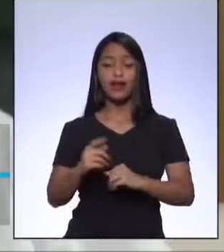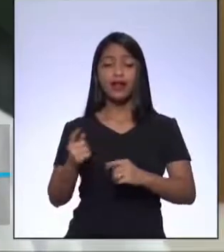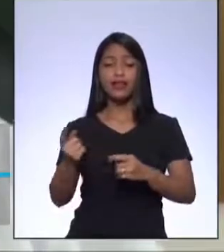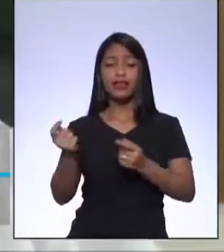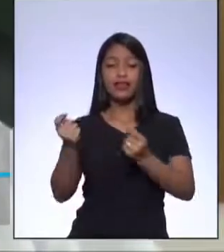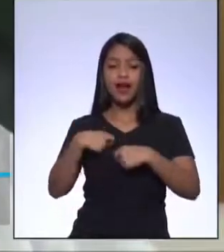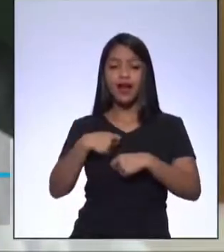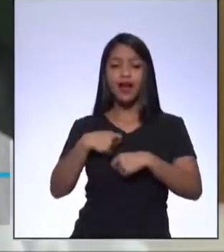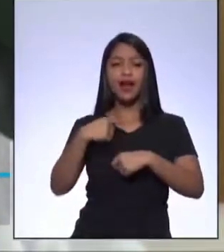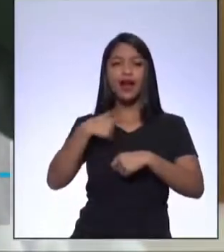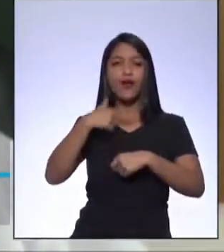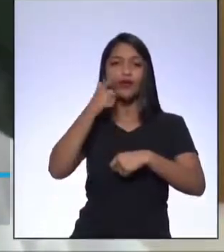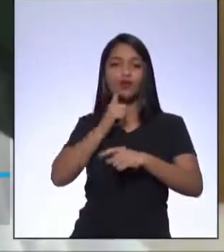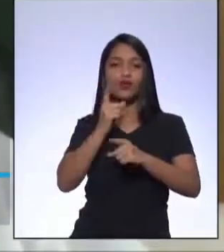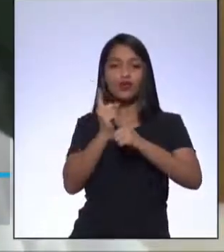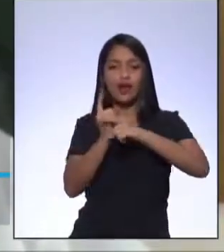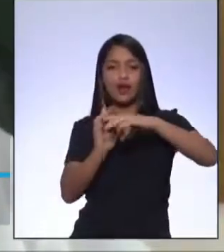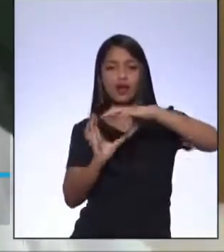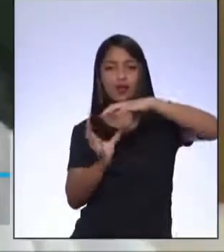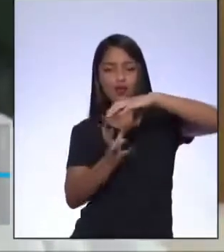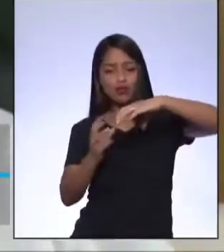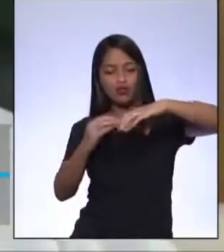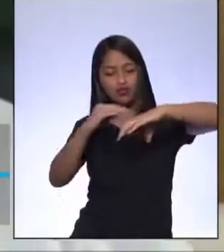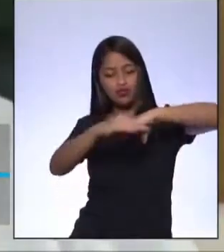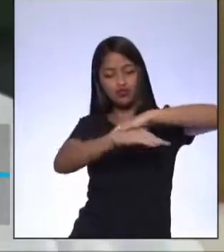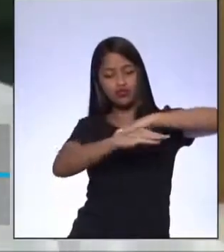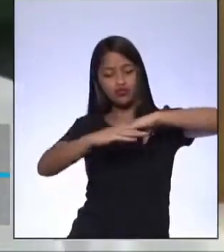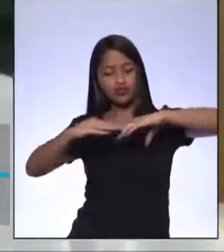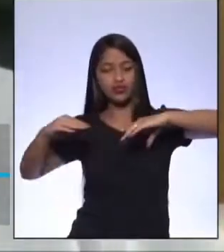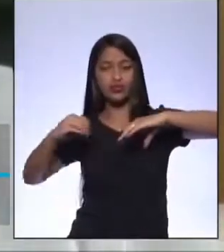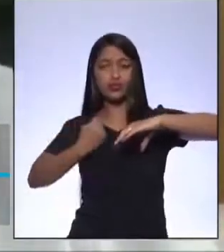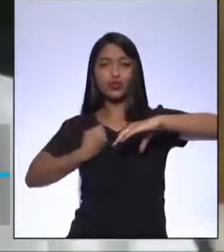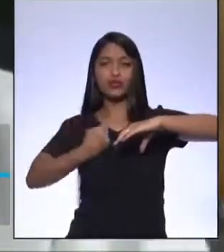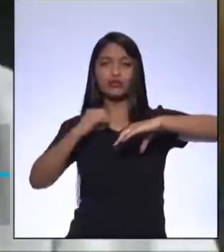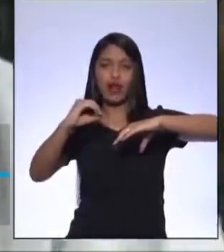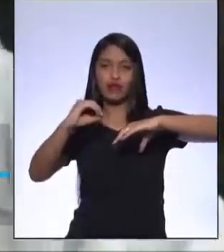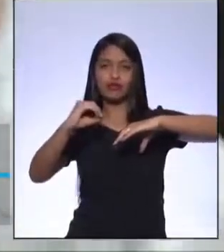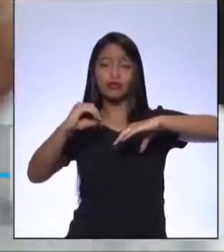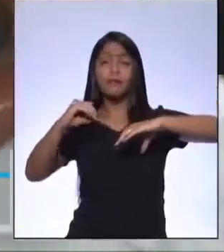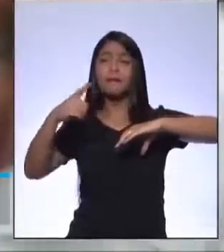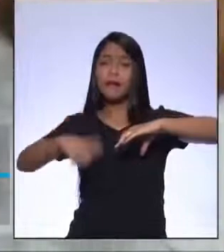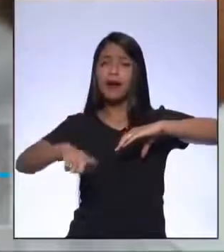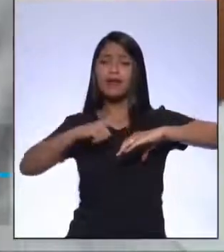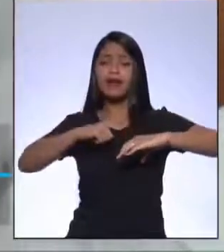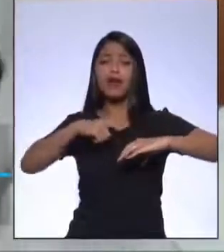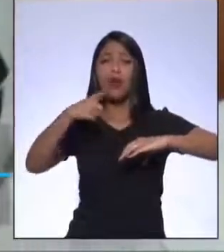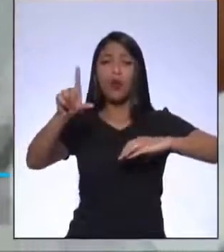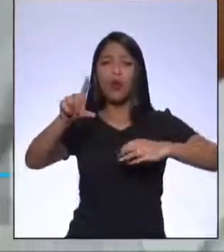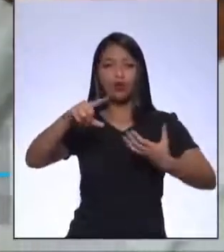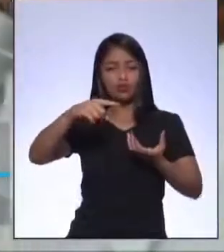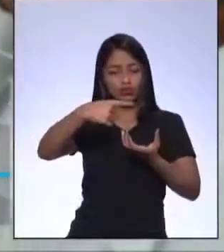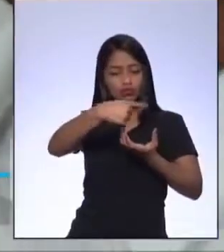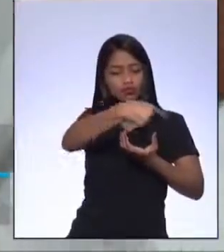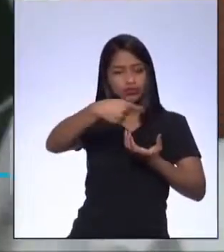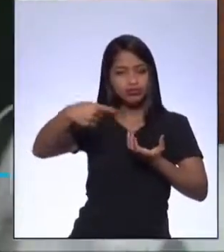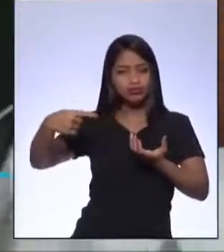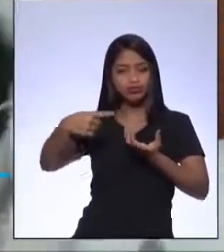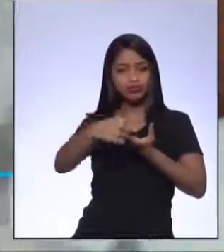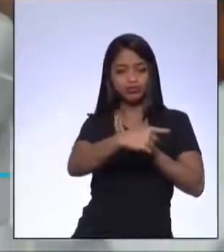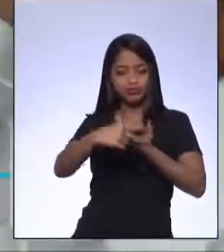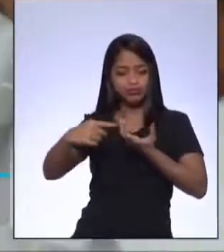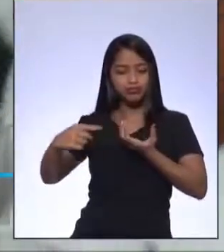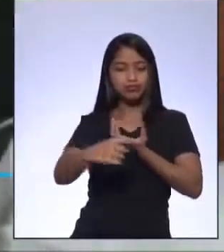latitudinal zero. Tudo bem? E aí eu vou ter os trópicos, tá bom?